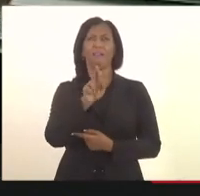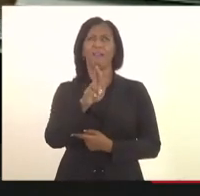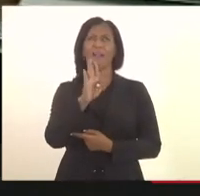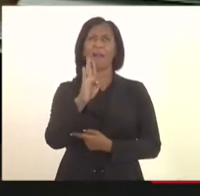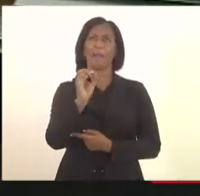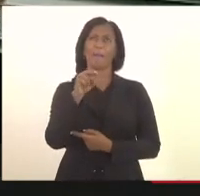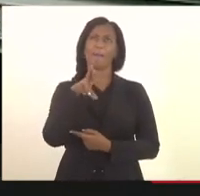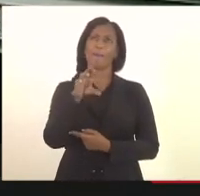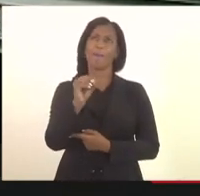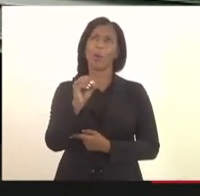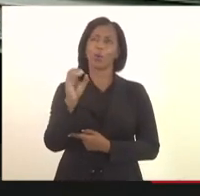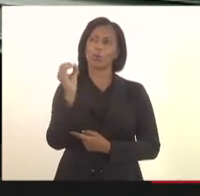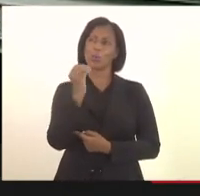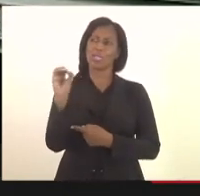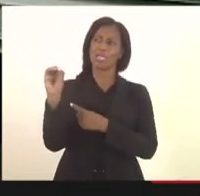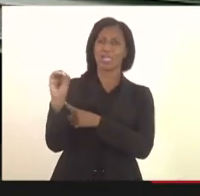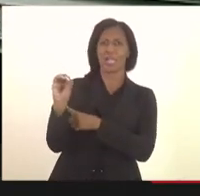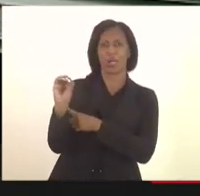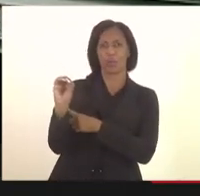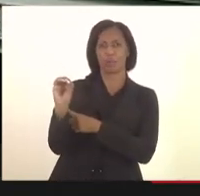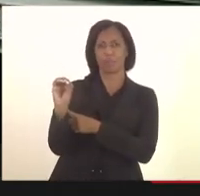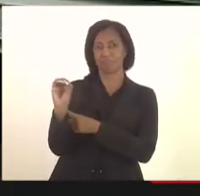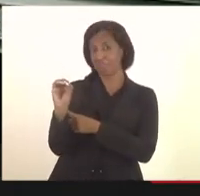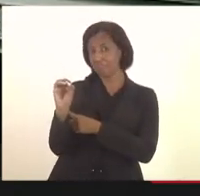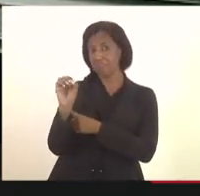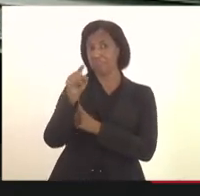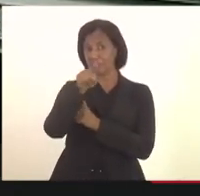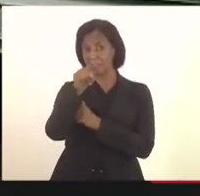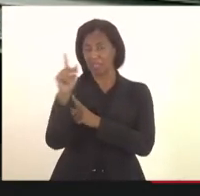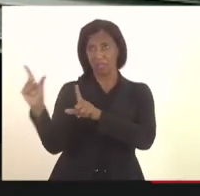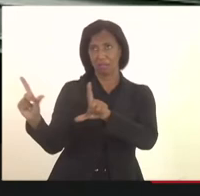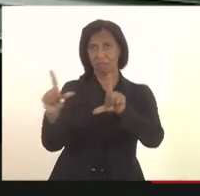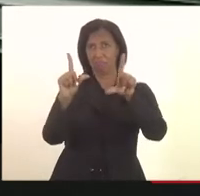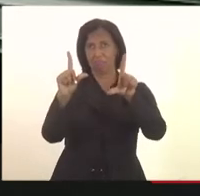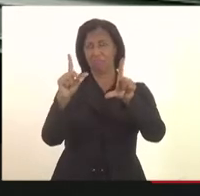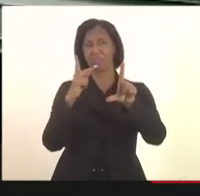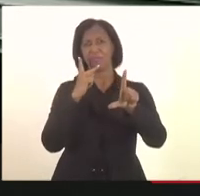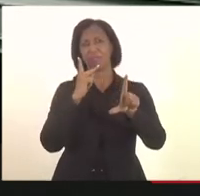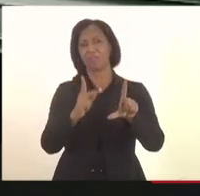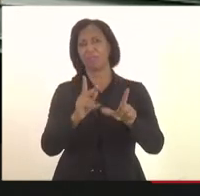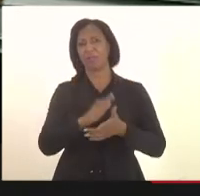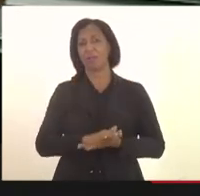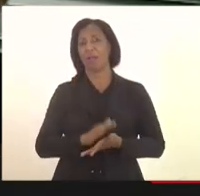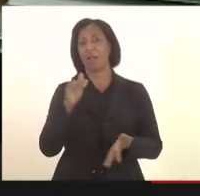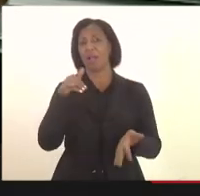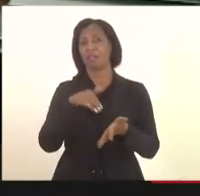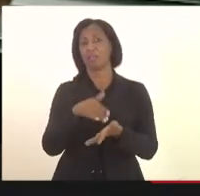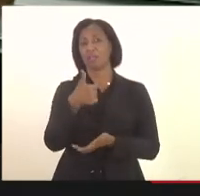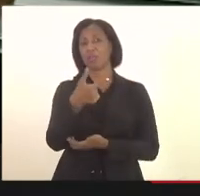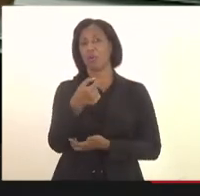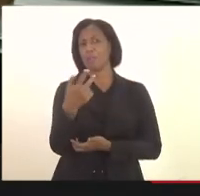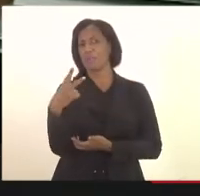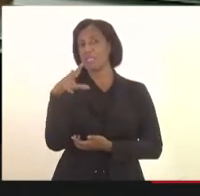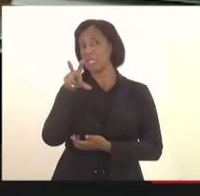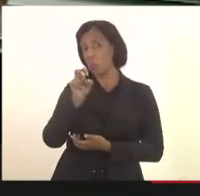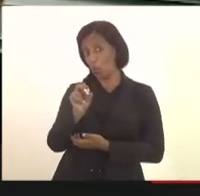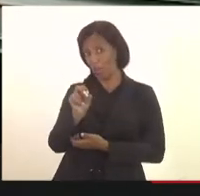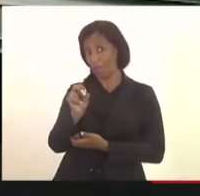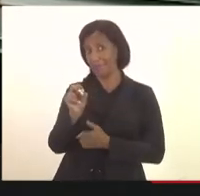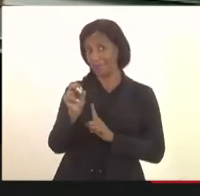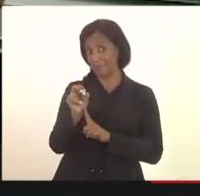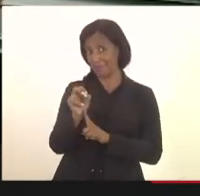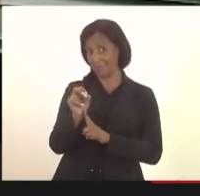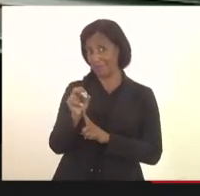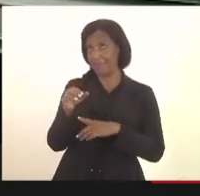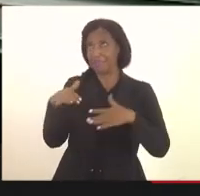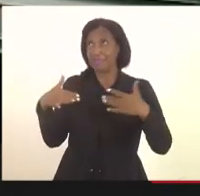da Petronas. O senhor aqui afirmou na sua exposição que seria até 2050, isto é,